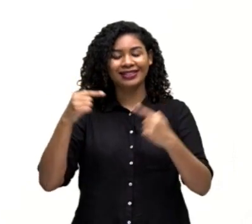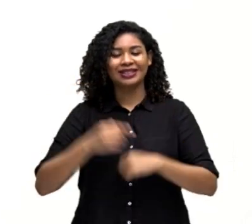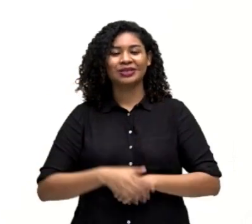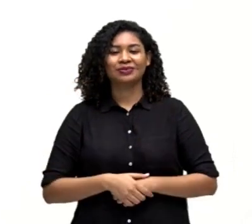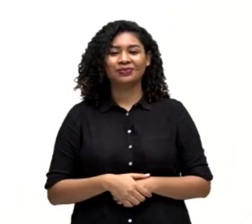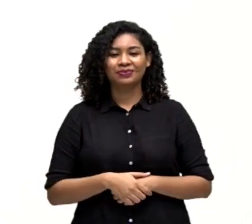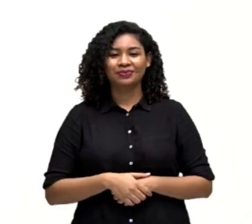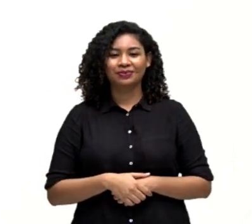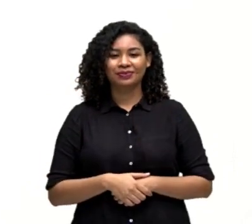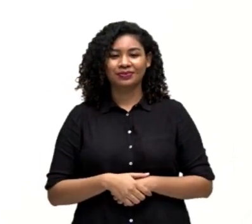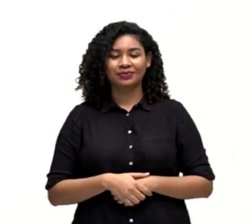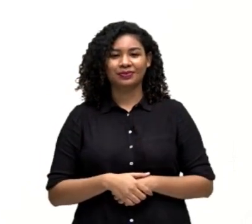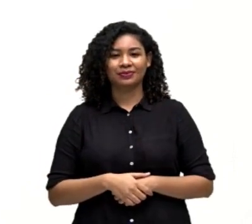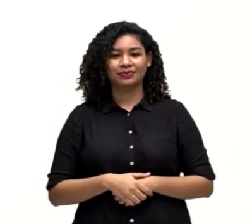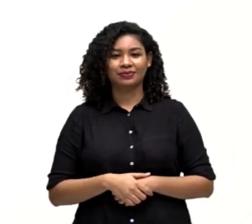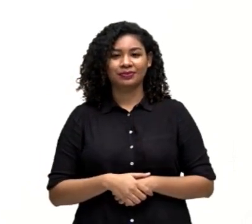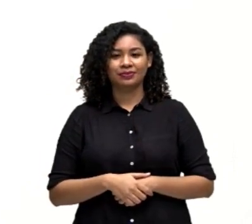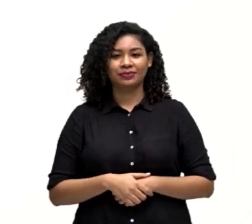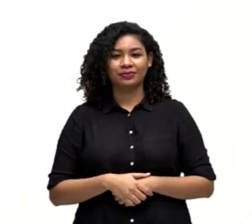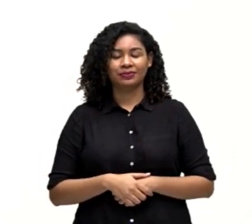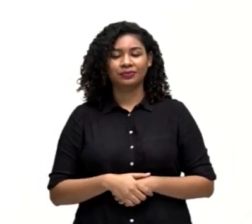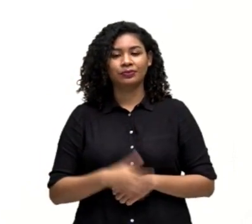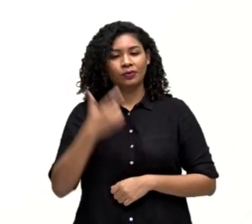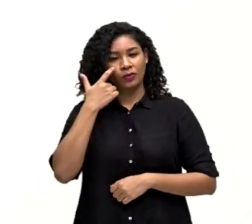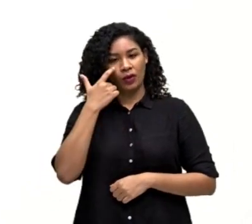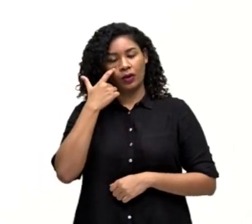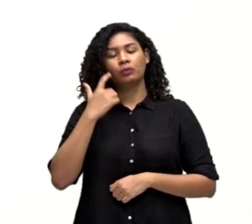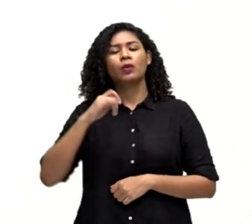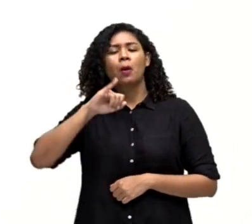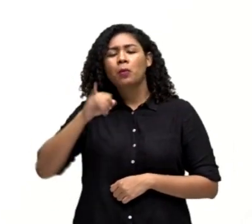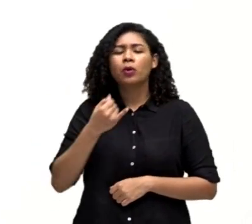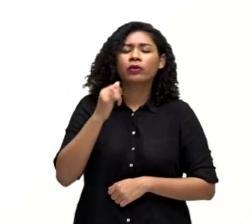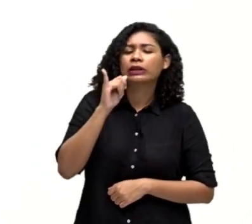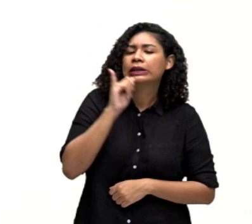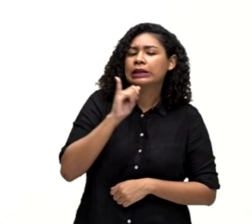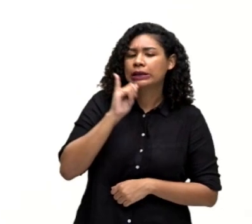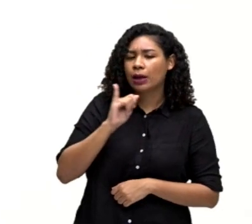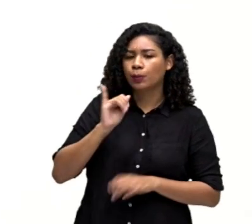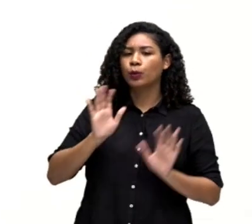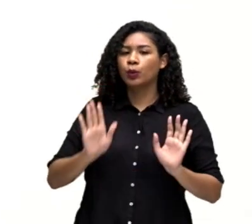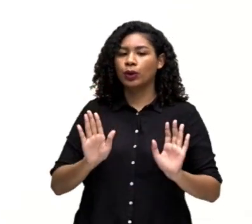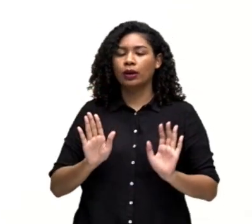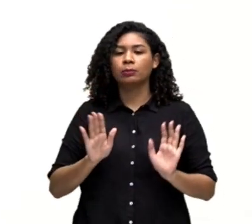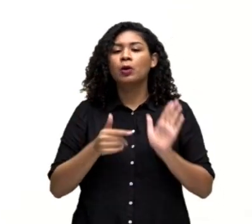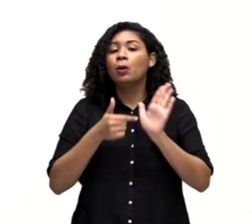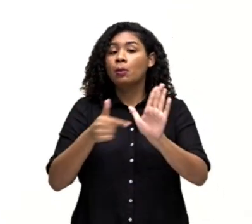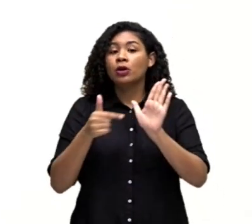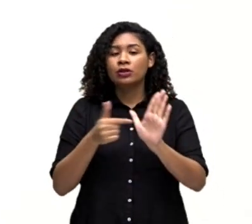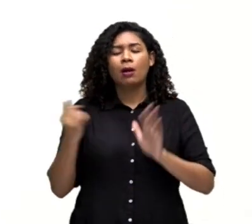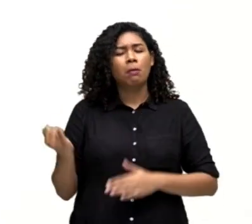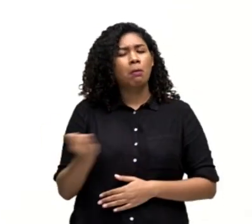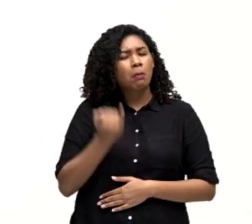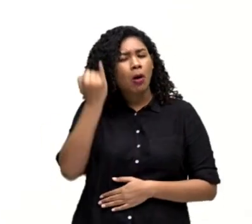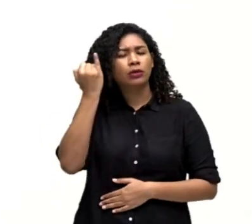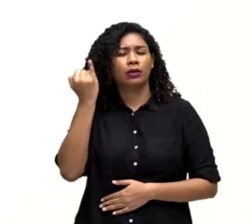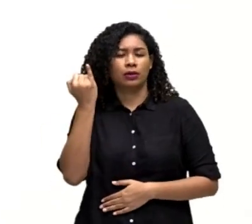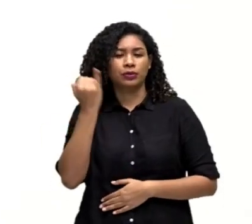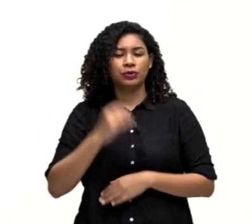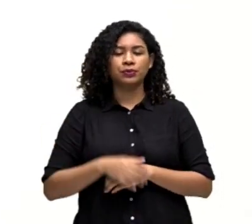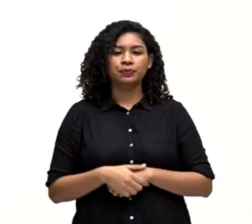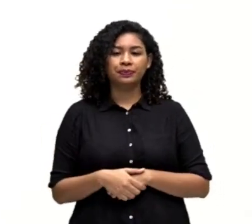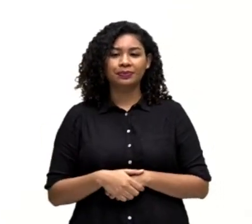0,05. Agora, deixa eu aproveitar esse exemplo e te mostrar uma coisa muito importante. Qual